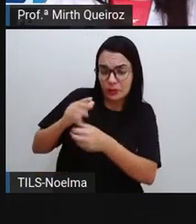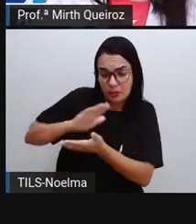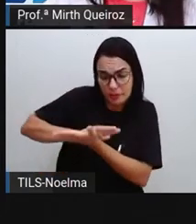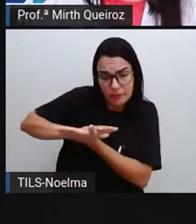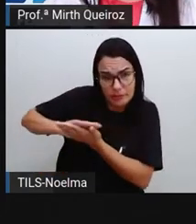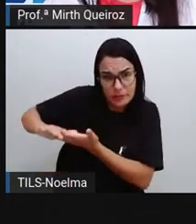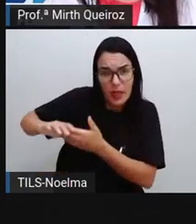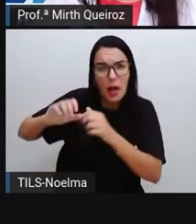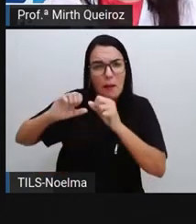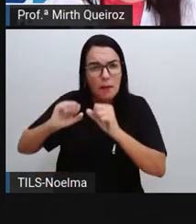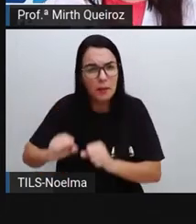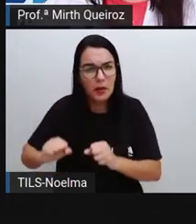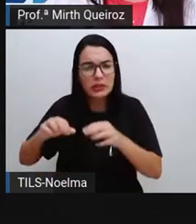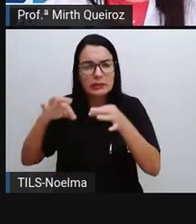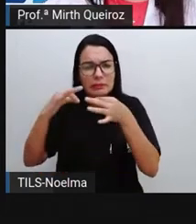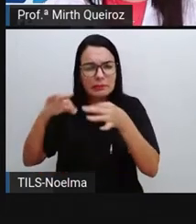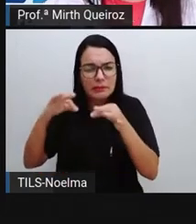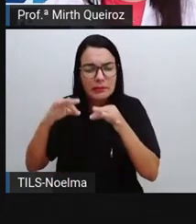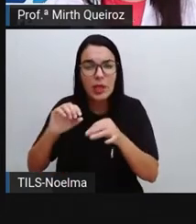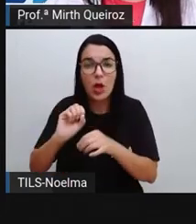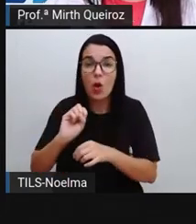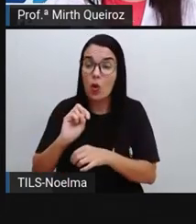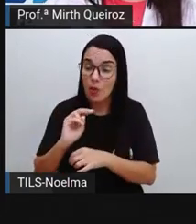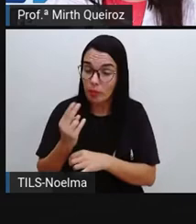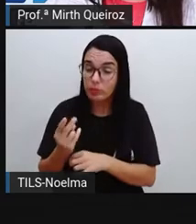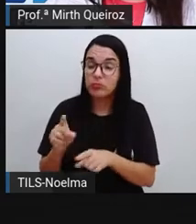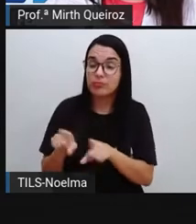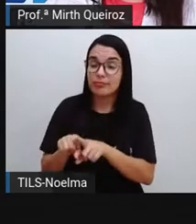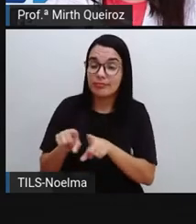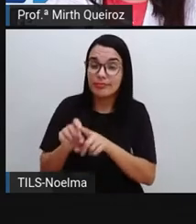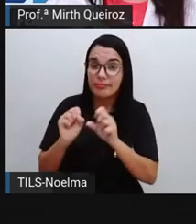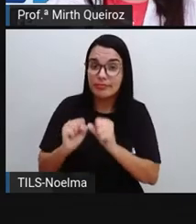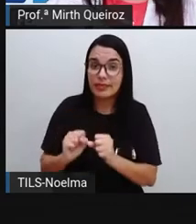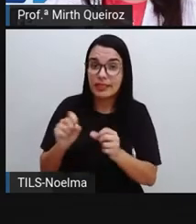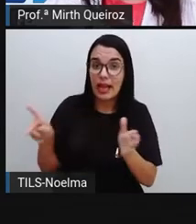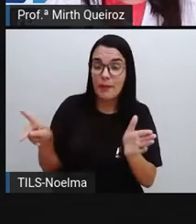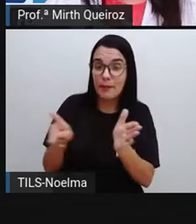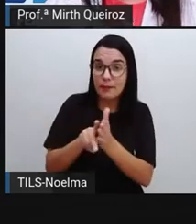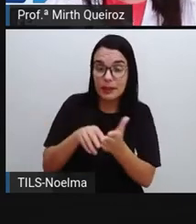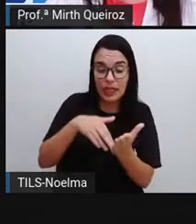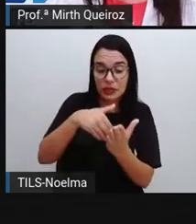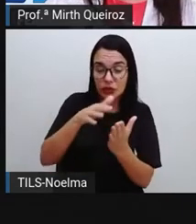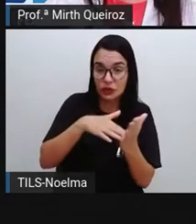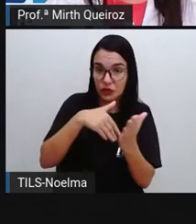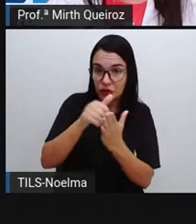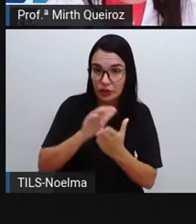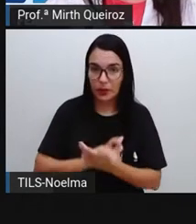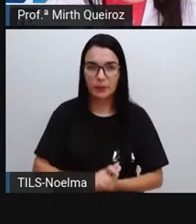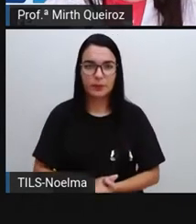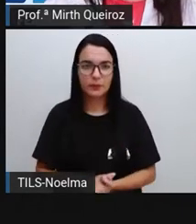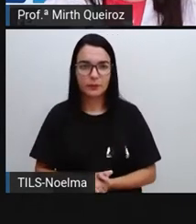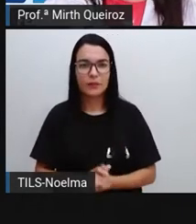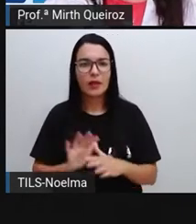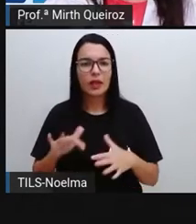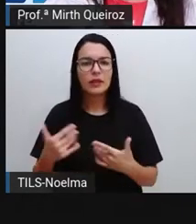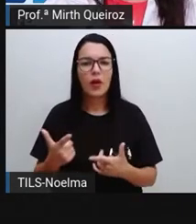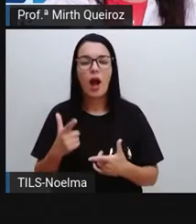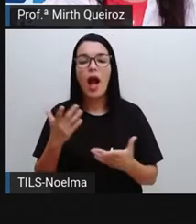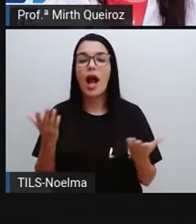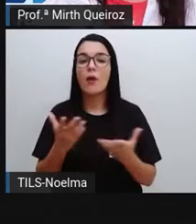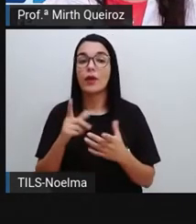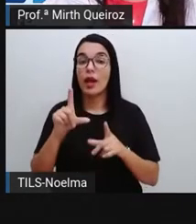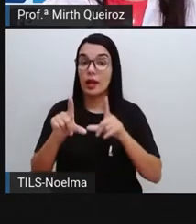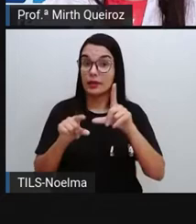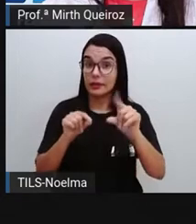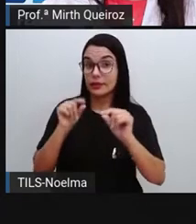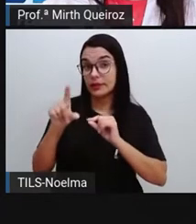de acrílico ou um suporte de plástico também que possa receber tinta, certo? E aí, o que mais,